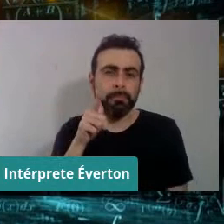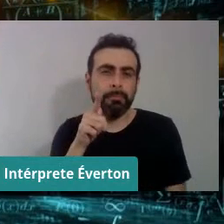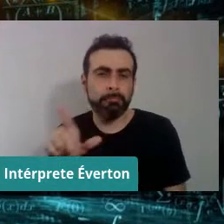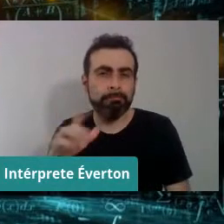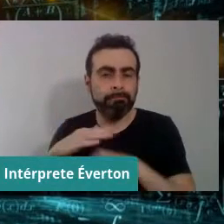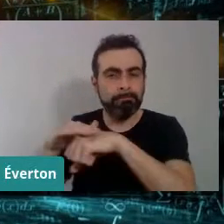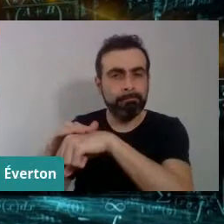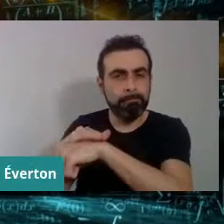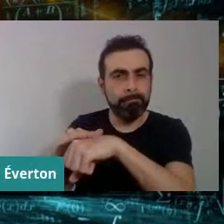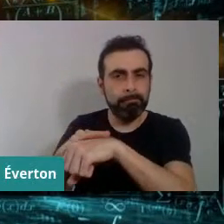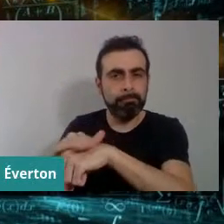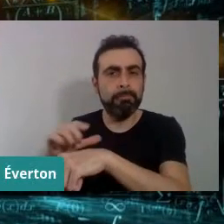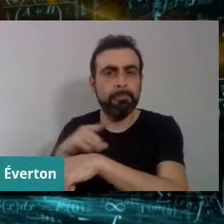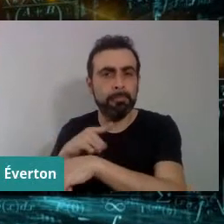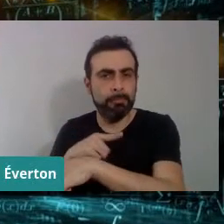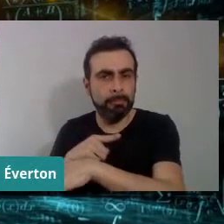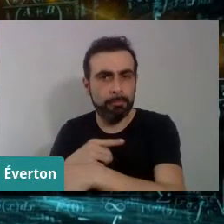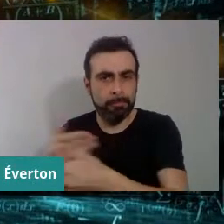que fosse